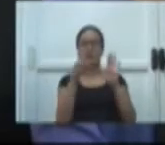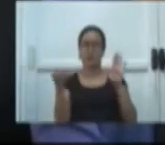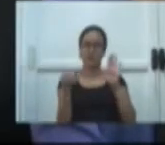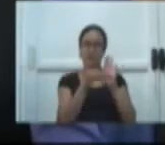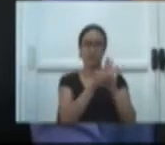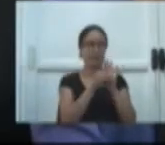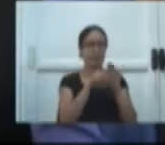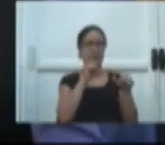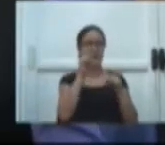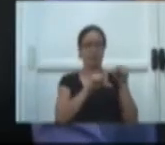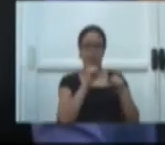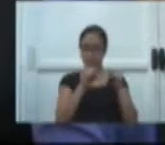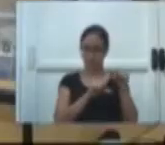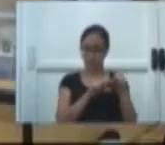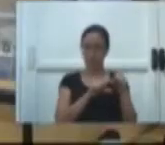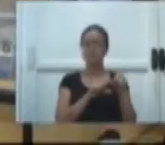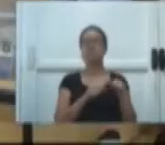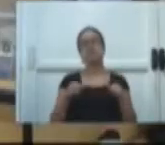As comissões.